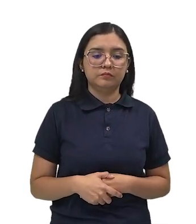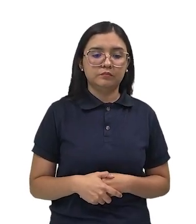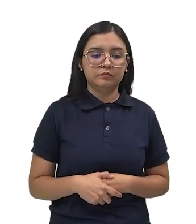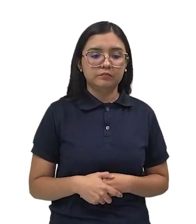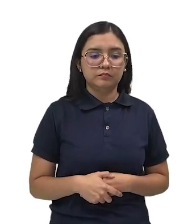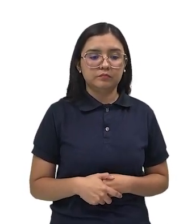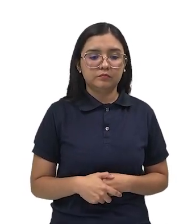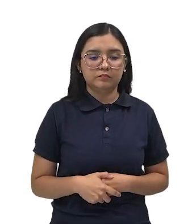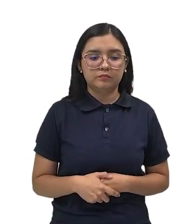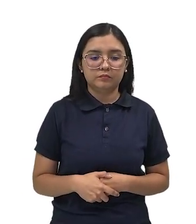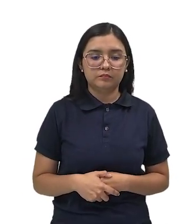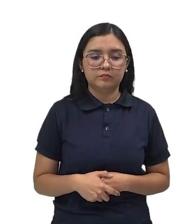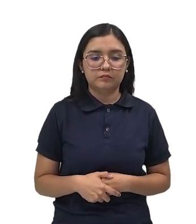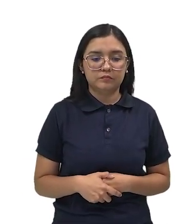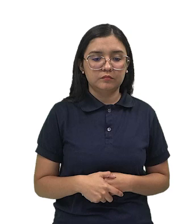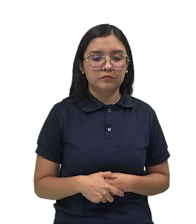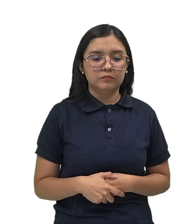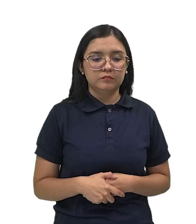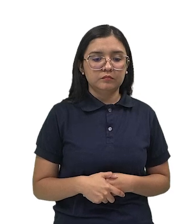Aqui,